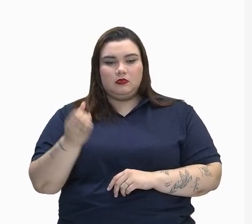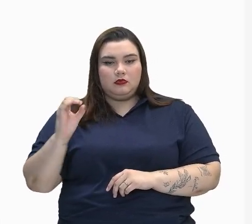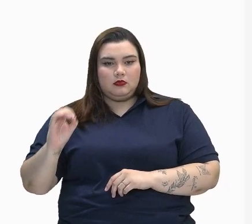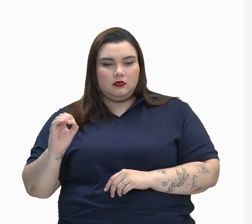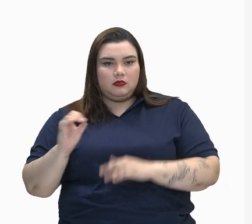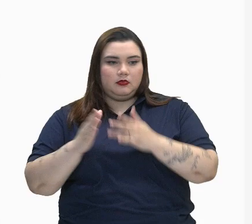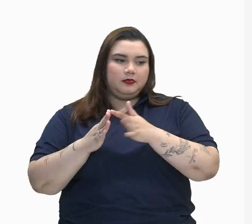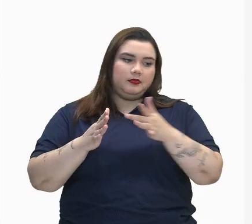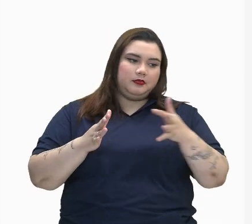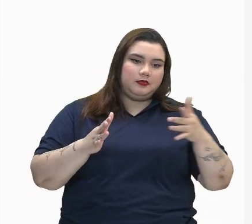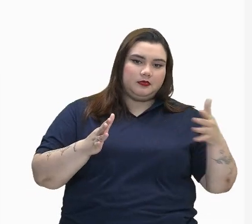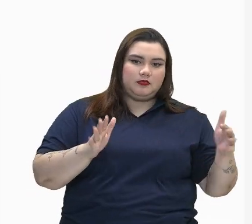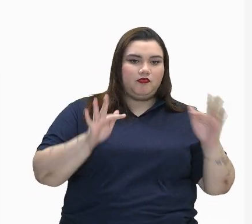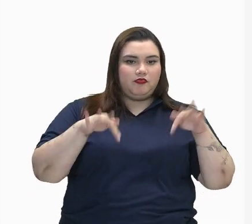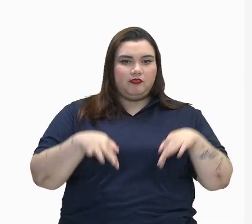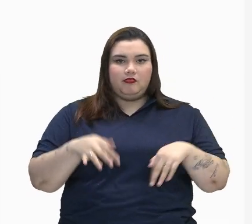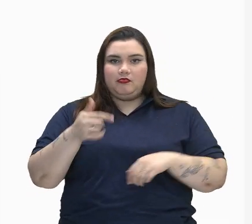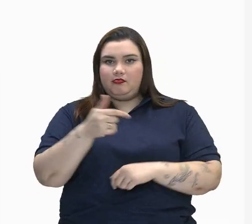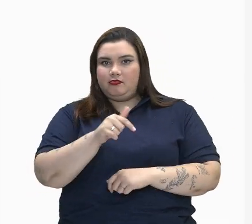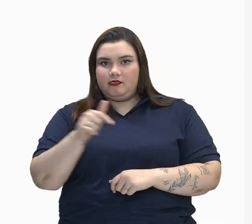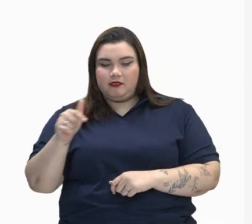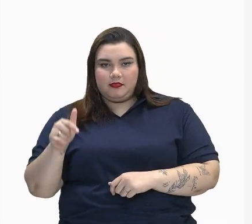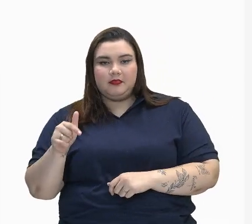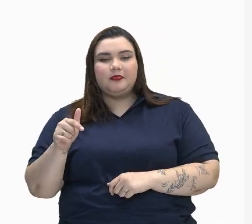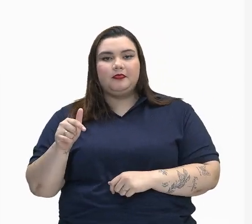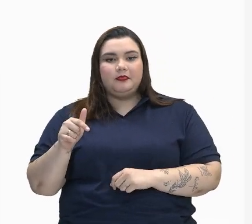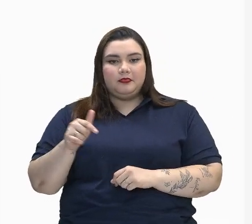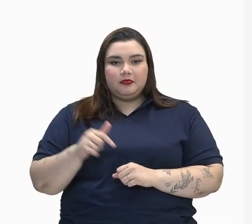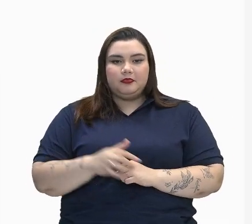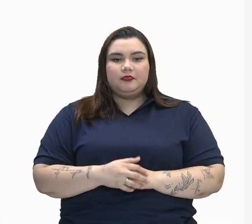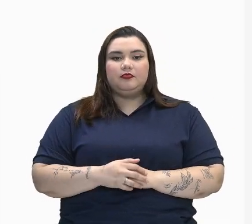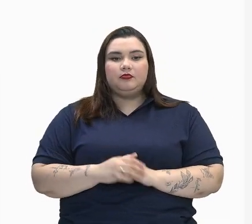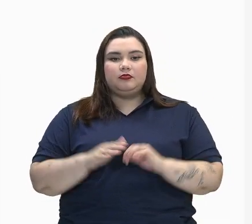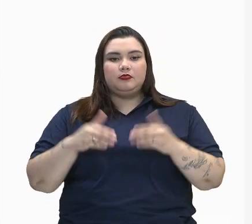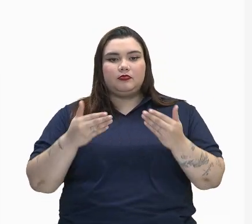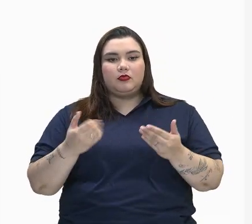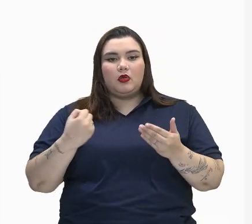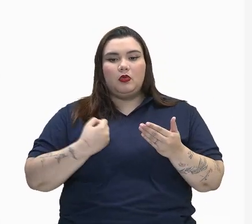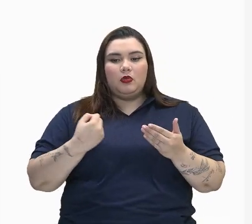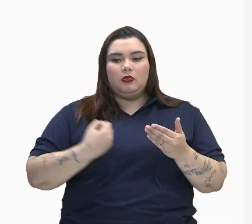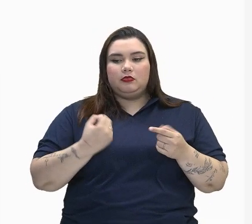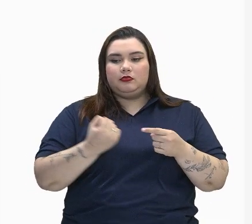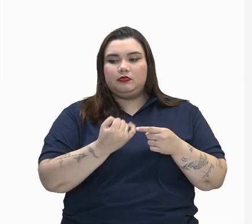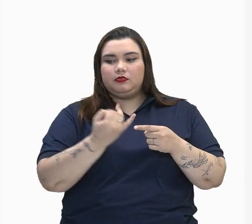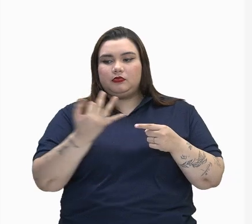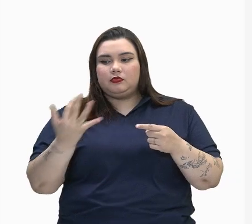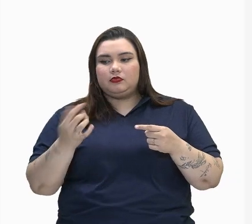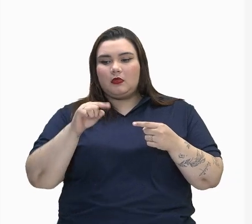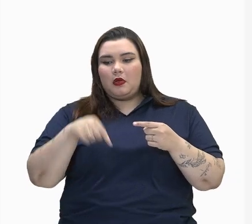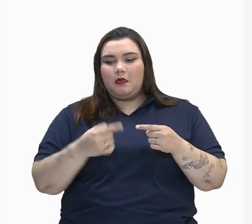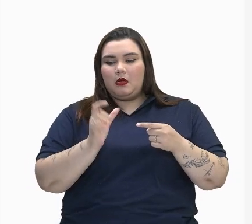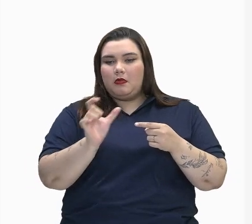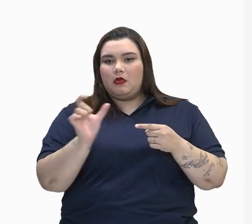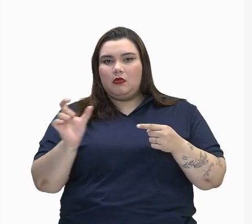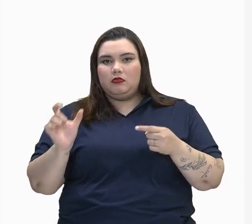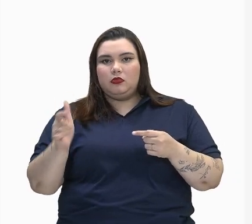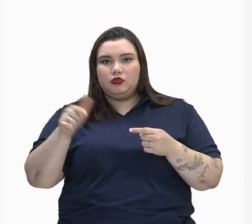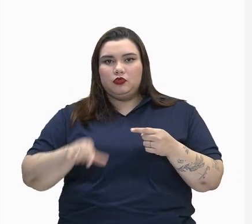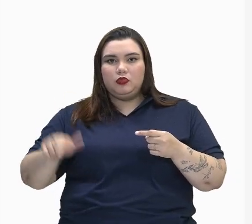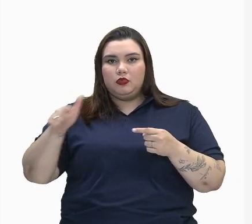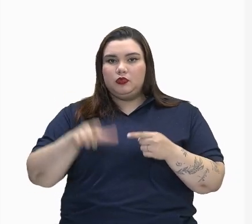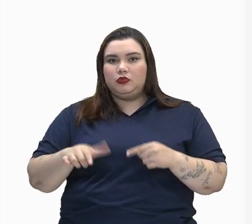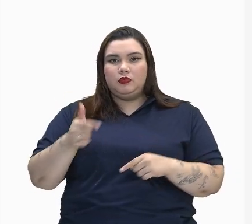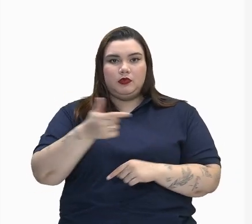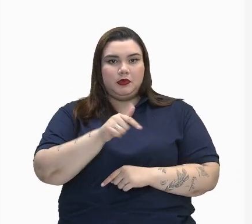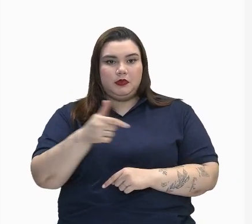3,162277660 e assim por diante. Esse número ele é infinito e as casas decimais, o que acontece com elas? Elas não se